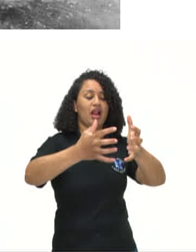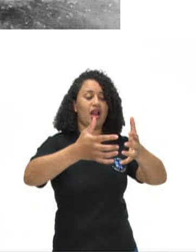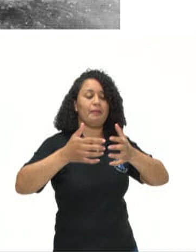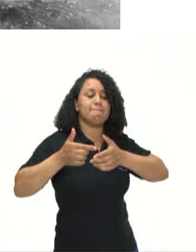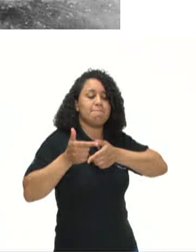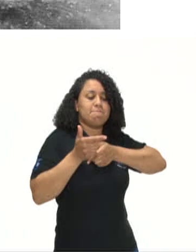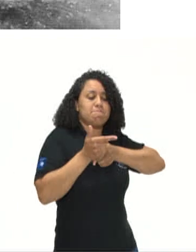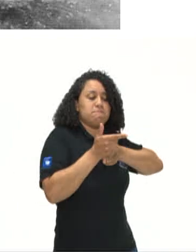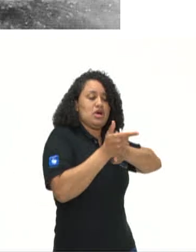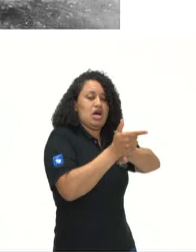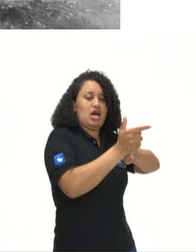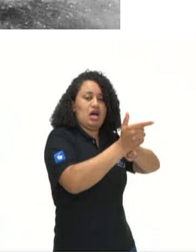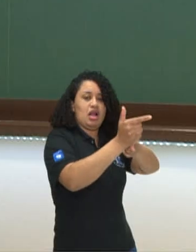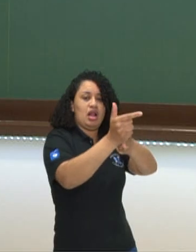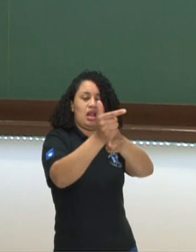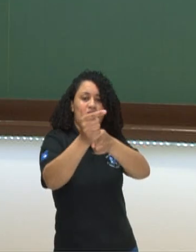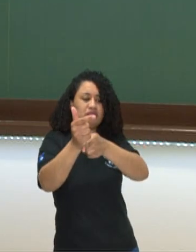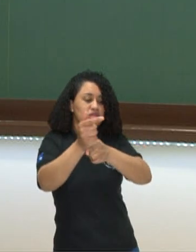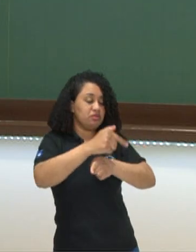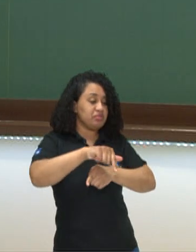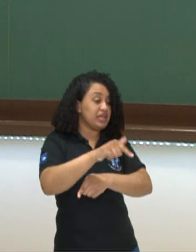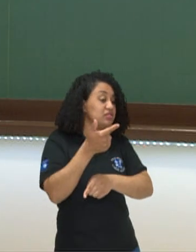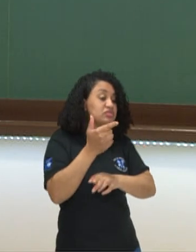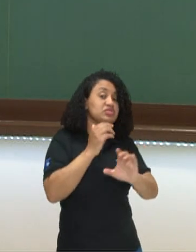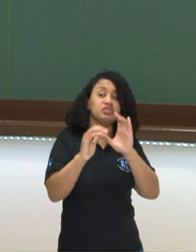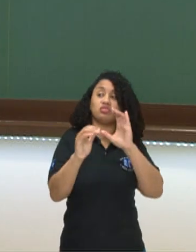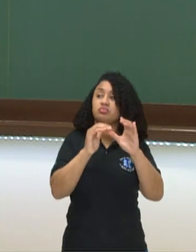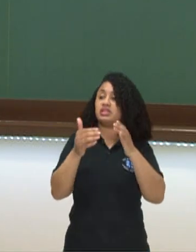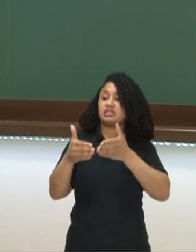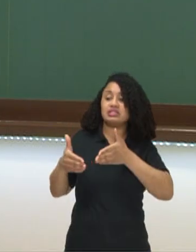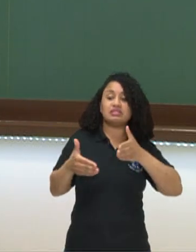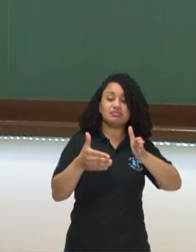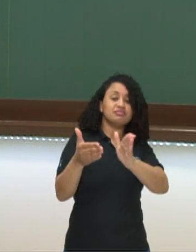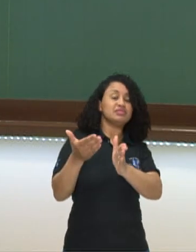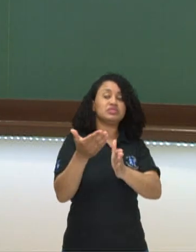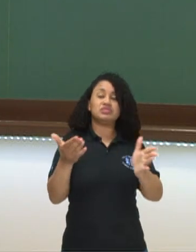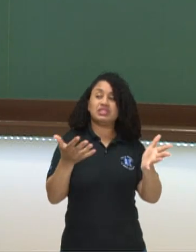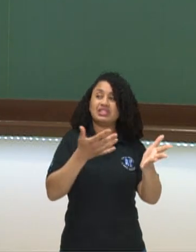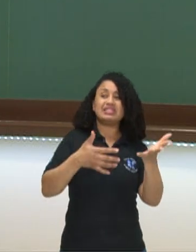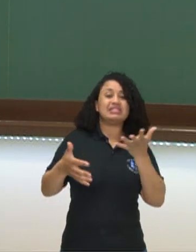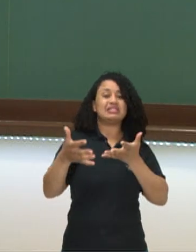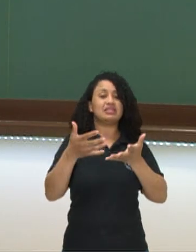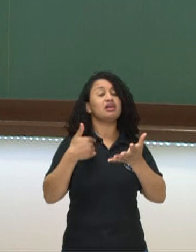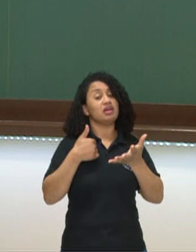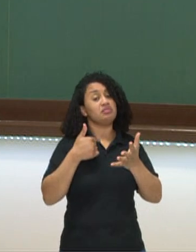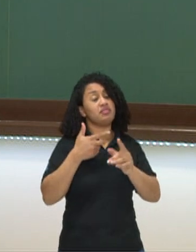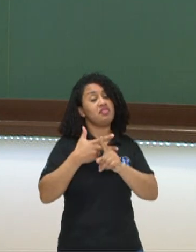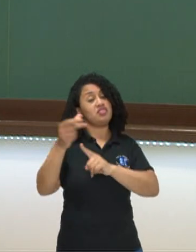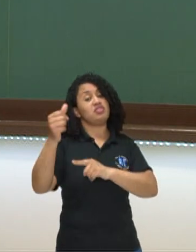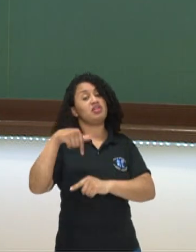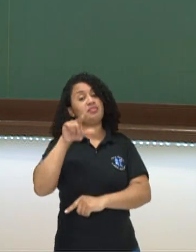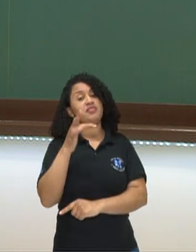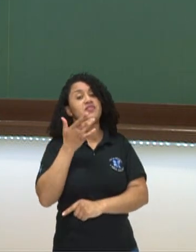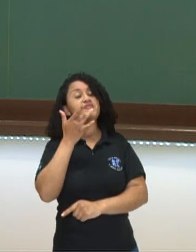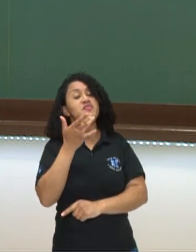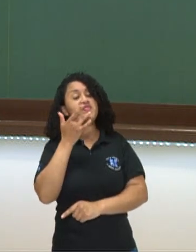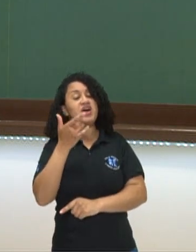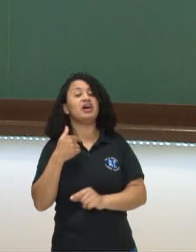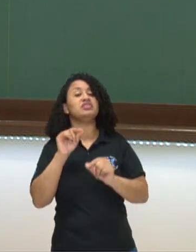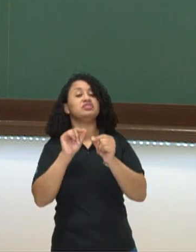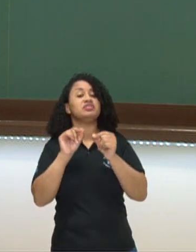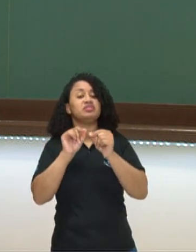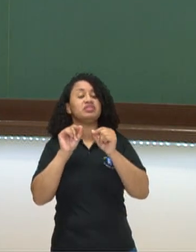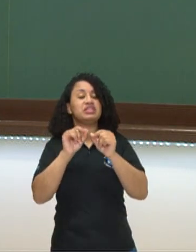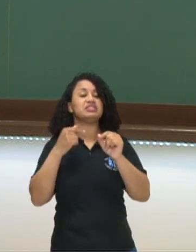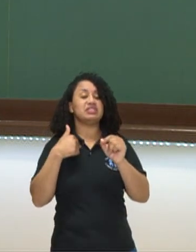para que com o adversário perdido, sem comunicação, sem estradas, o desgaste fosse menor, a vitória fosse mais fácil, desgastando